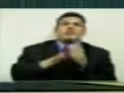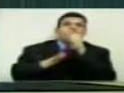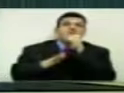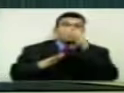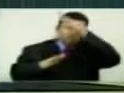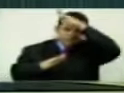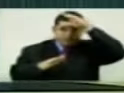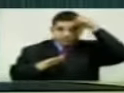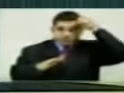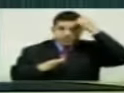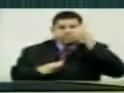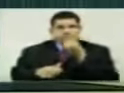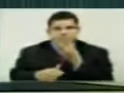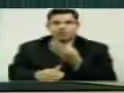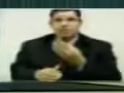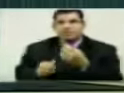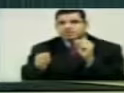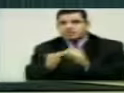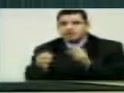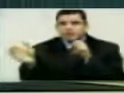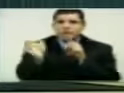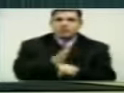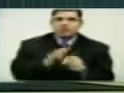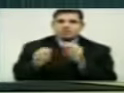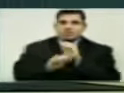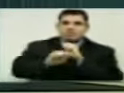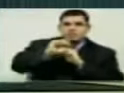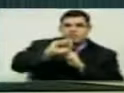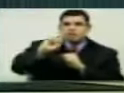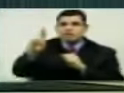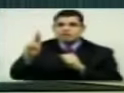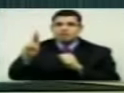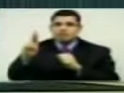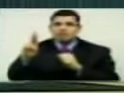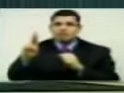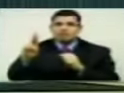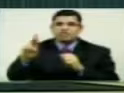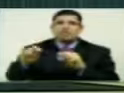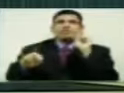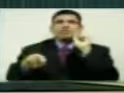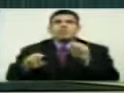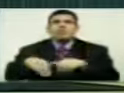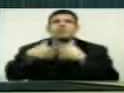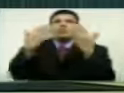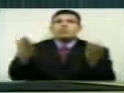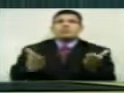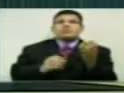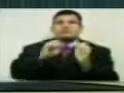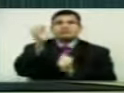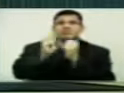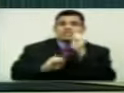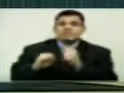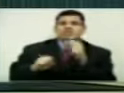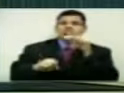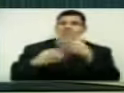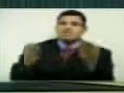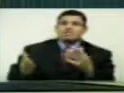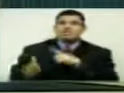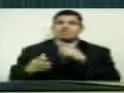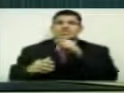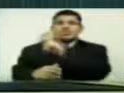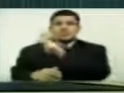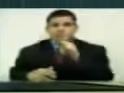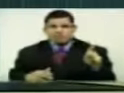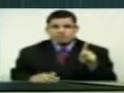Amazonas. E aí fica a pergunta no ar. Que cidade é essa em que